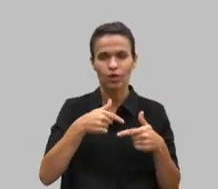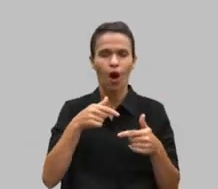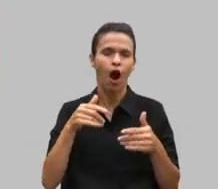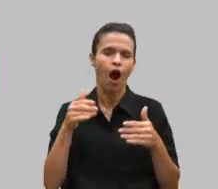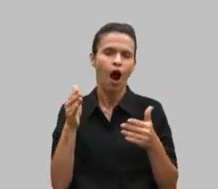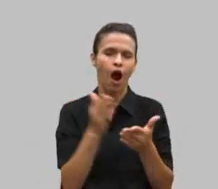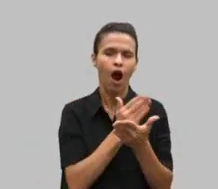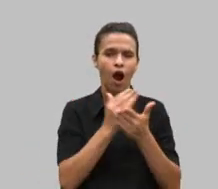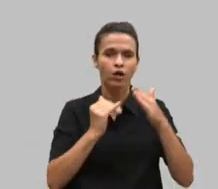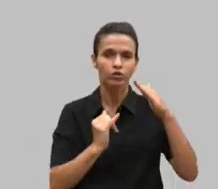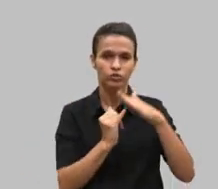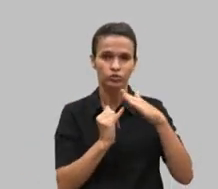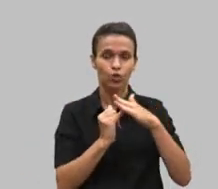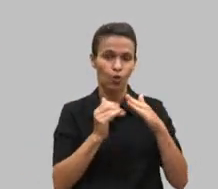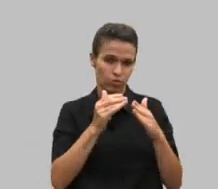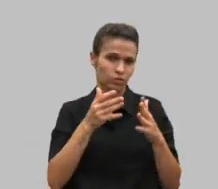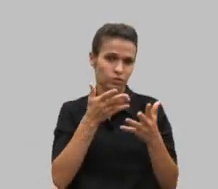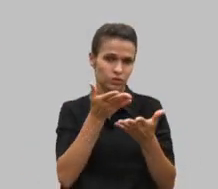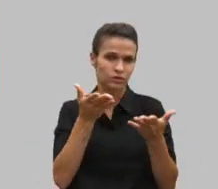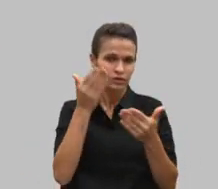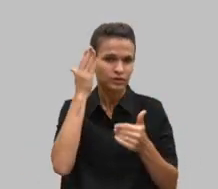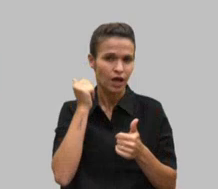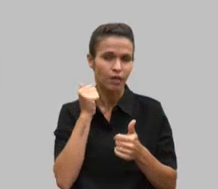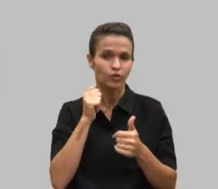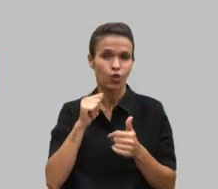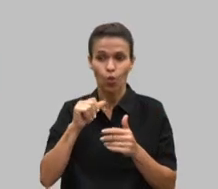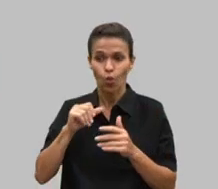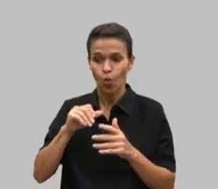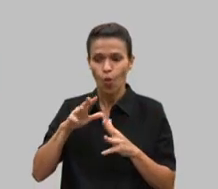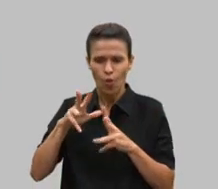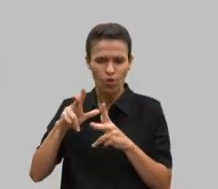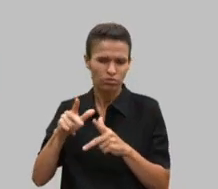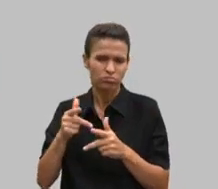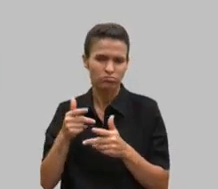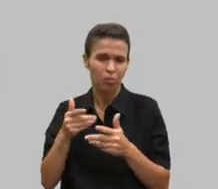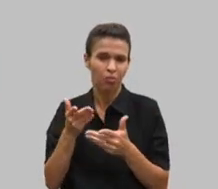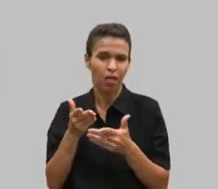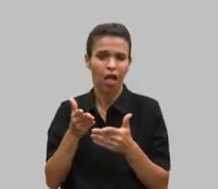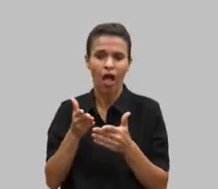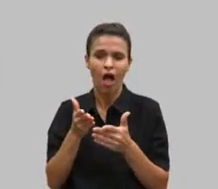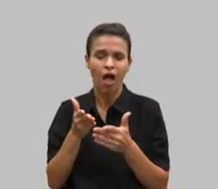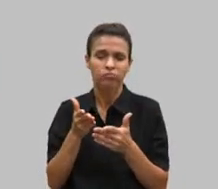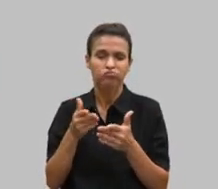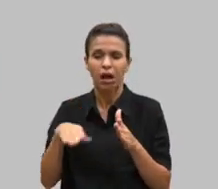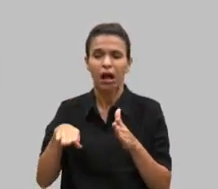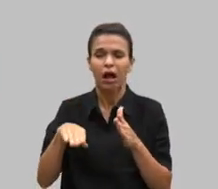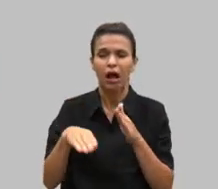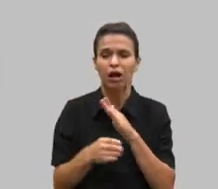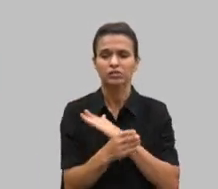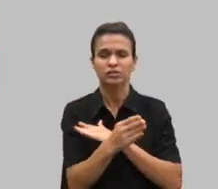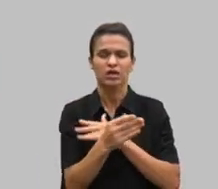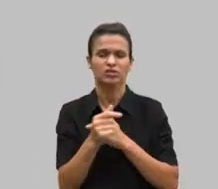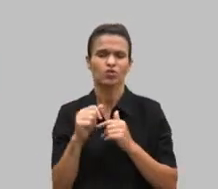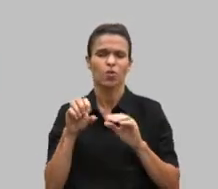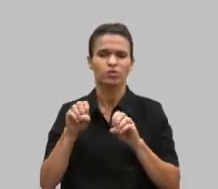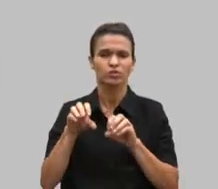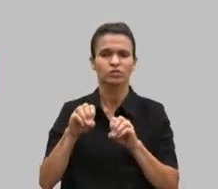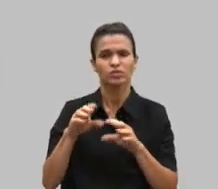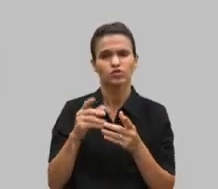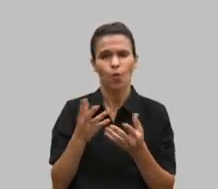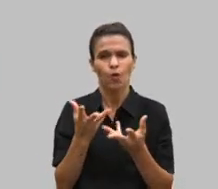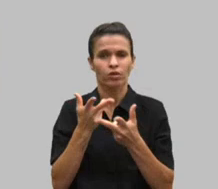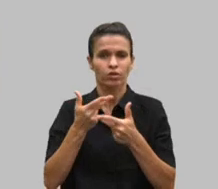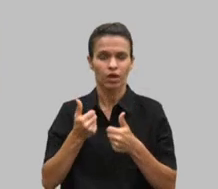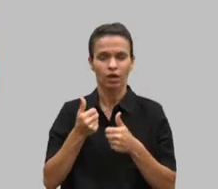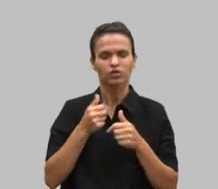via como todo mundo sabe nem todos aqui temos acesso a um ensino de qualidade Alguns de nós estamos escolas públicas que não